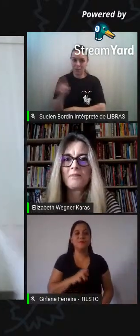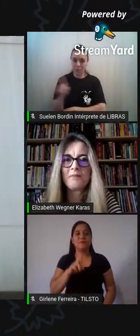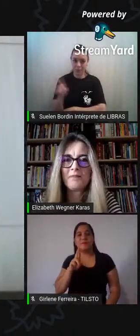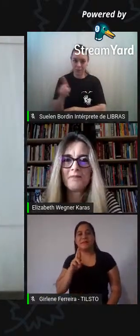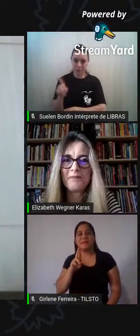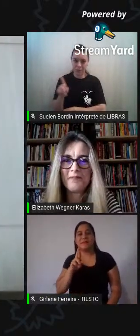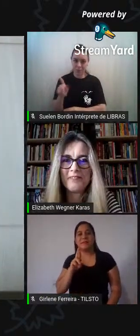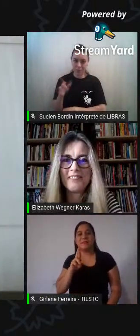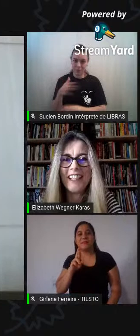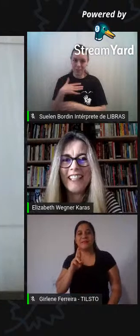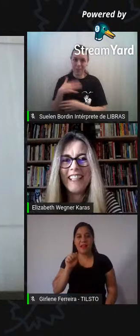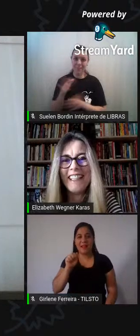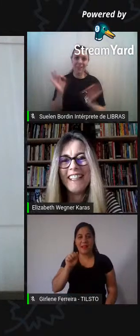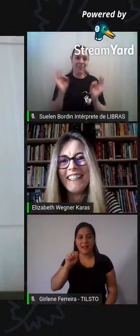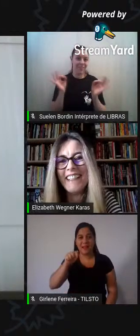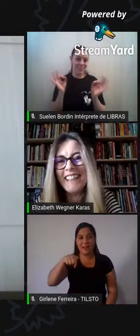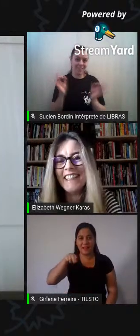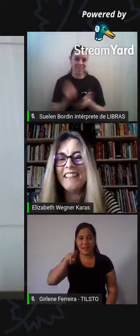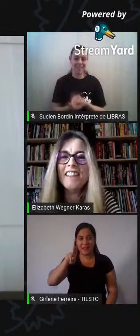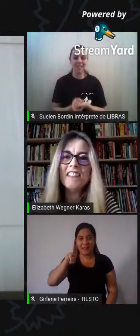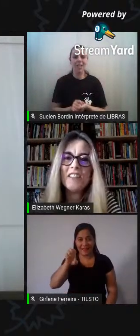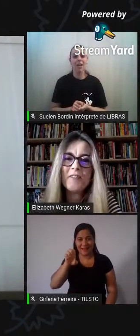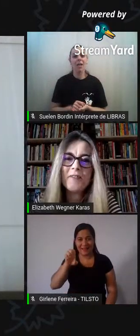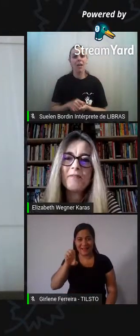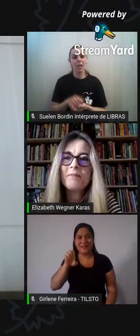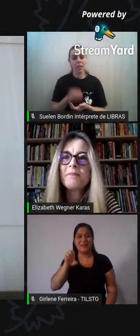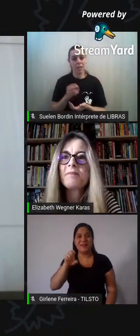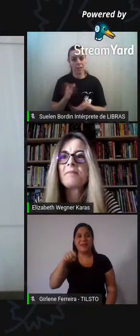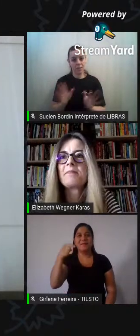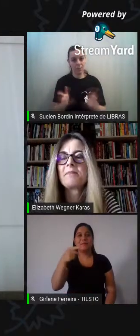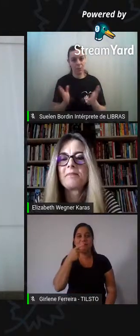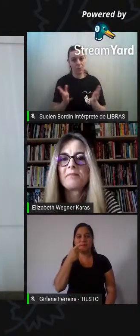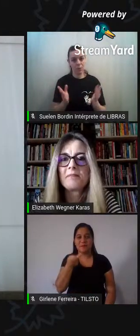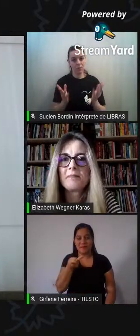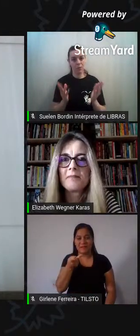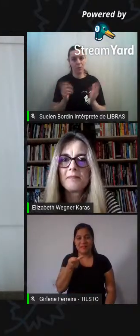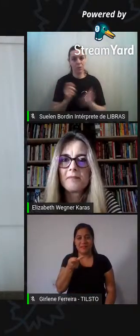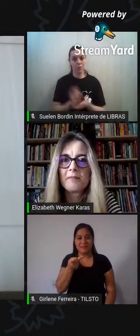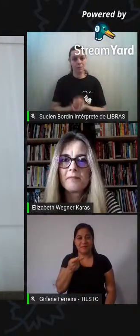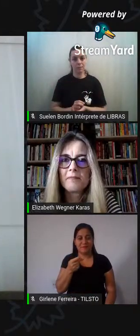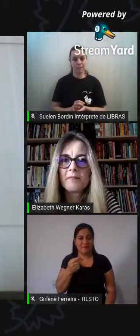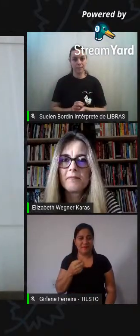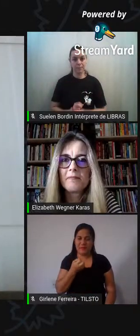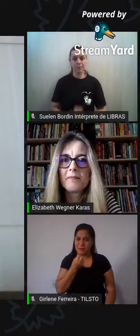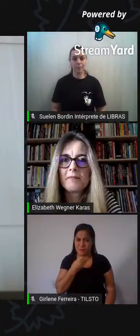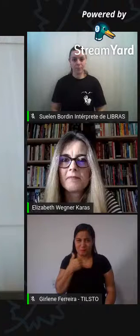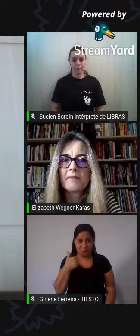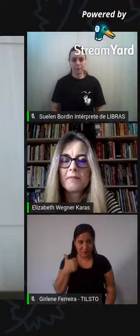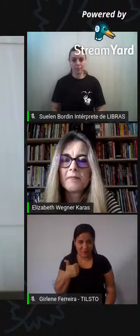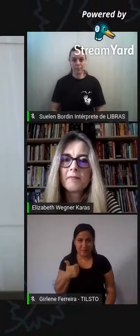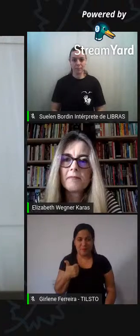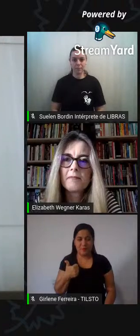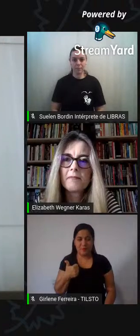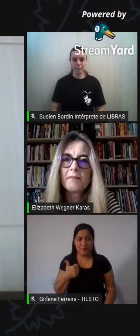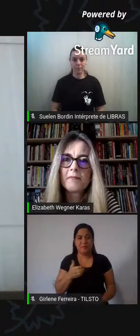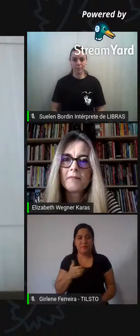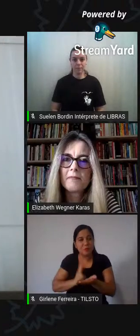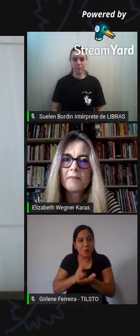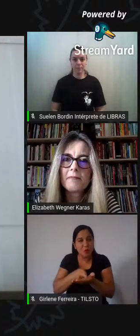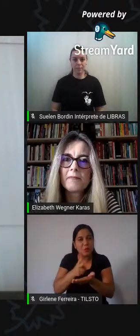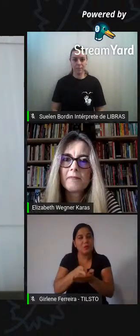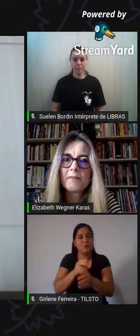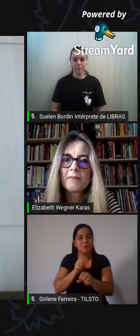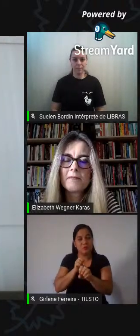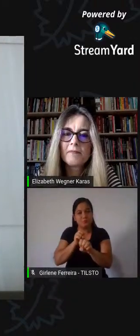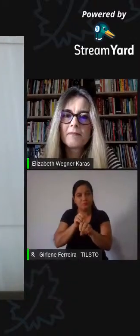minha favorita. E lá eles incentivam bastante a gente para continuar aprendendo. E muitas coisas novas eu